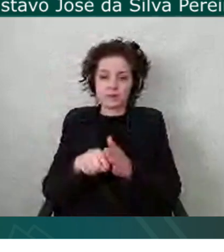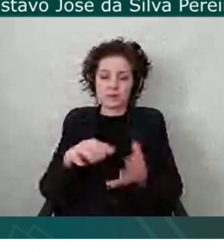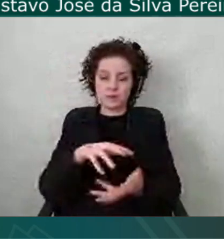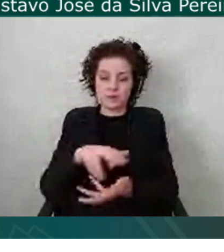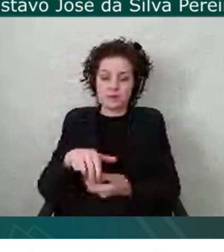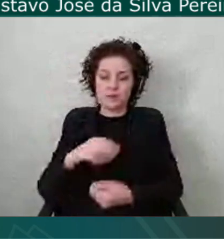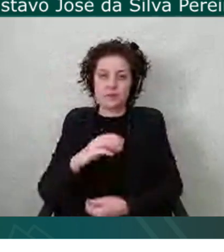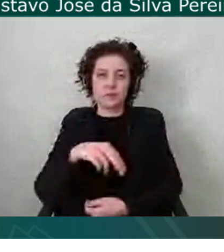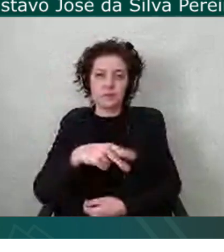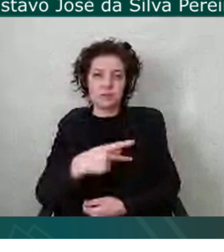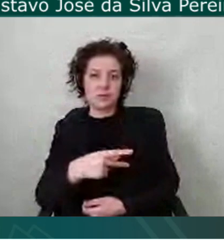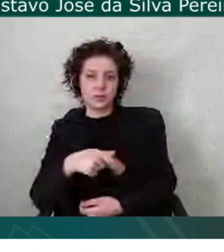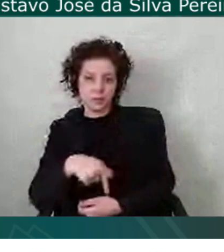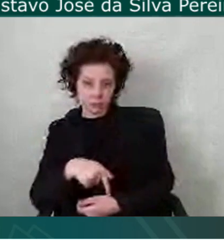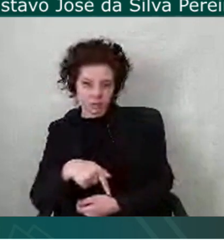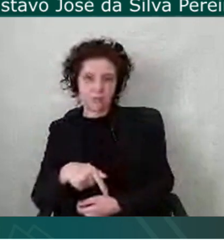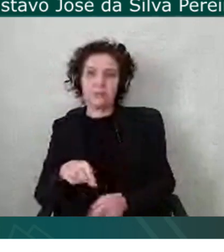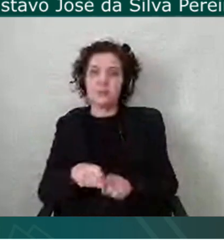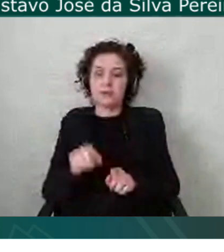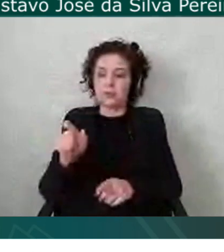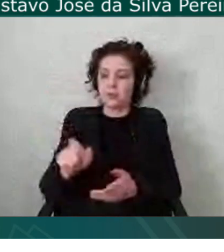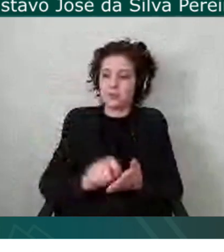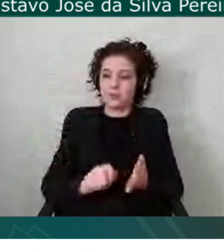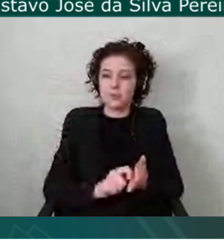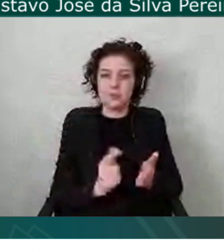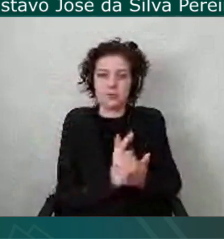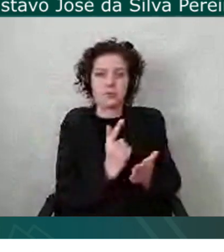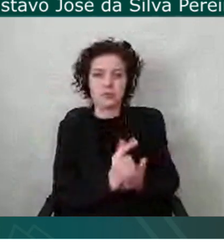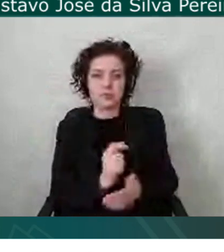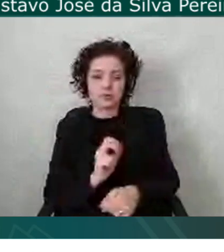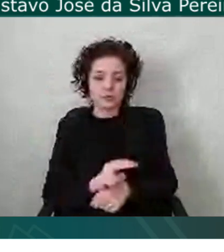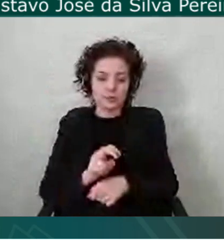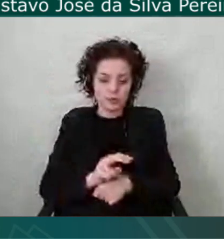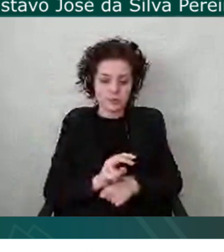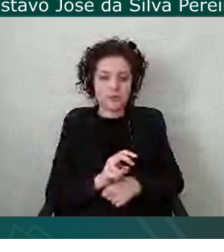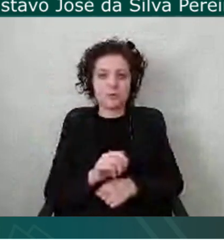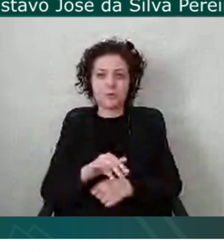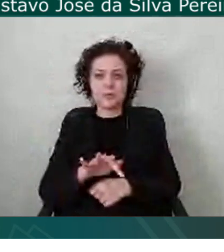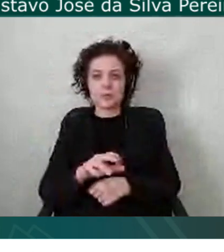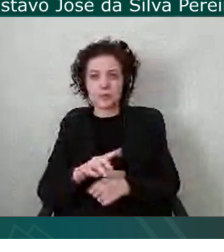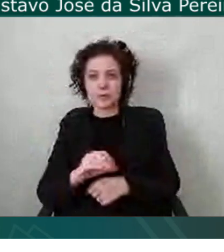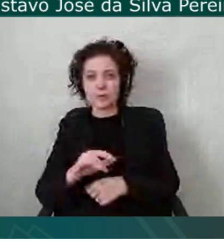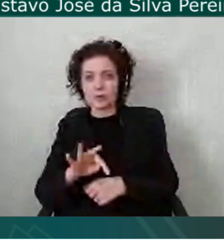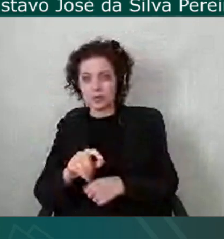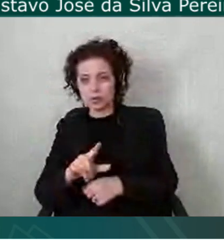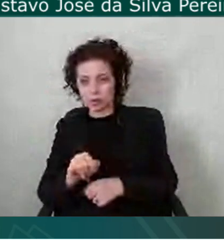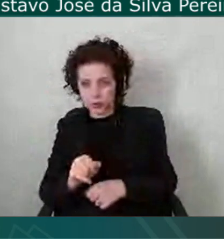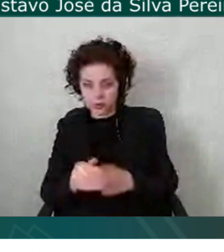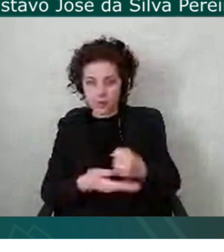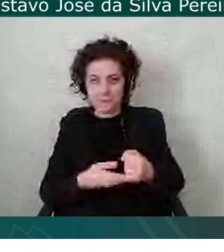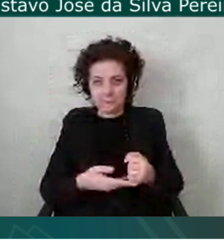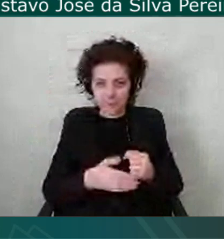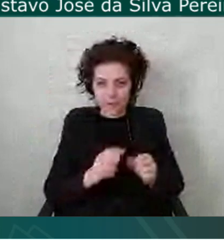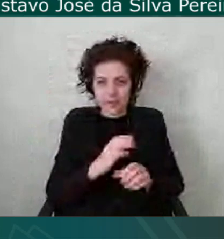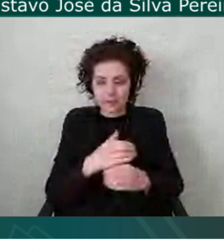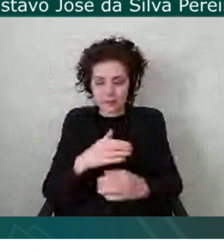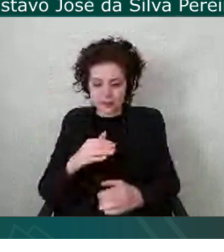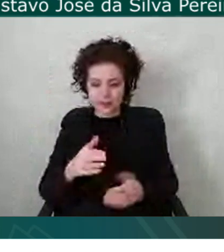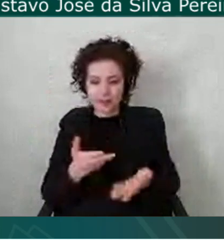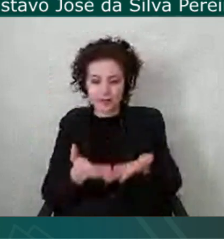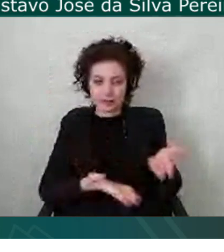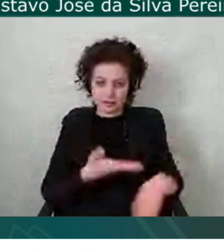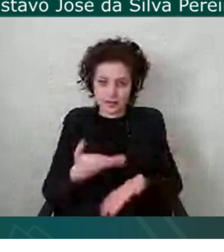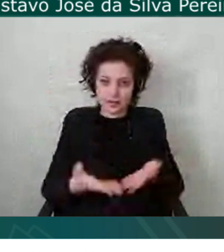autor organizador do livro Infectologia, Bases Clínicas e Tratamento. O nosso terceiro palestrante será o